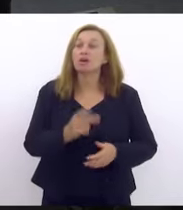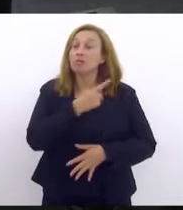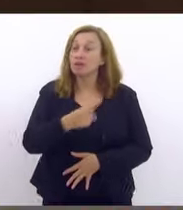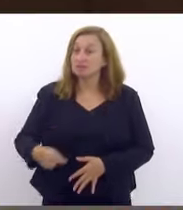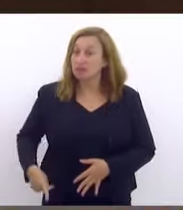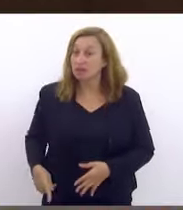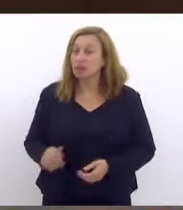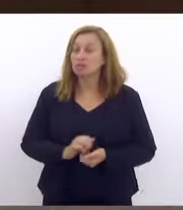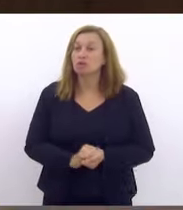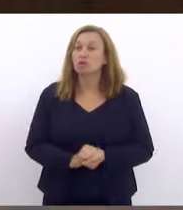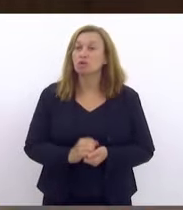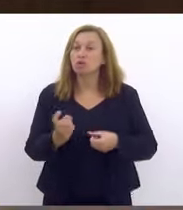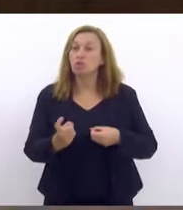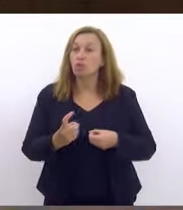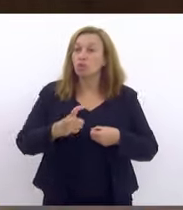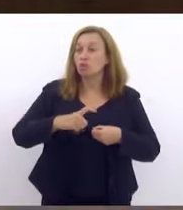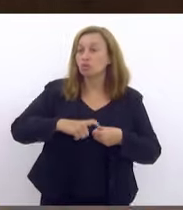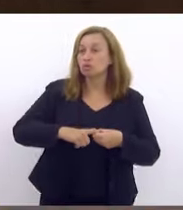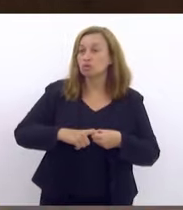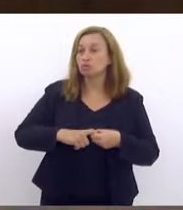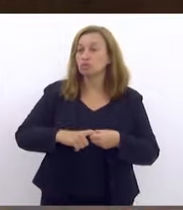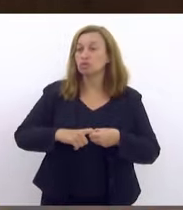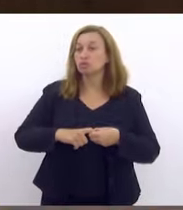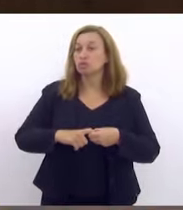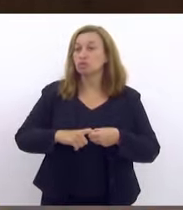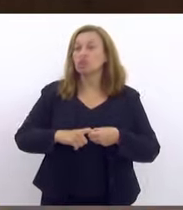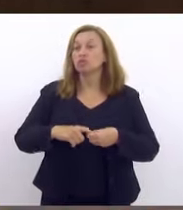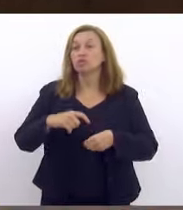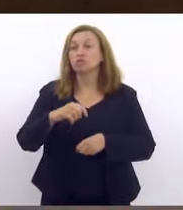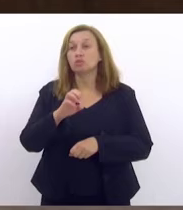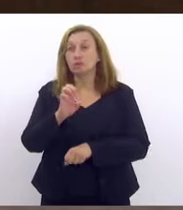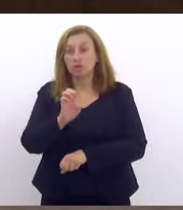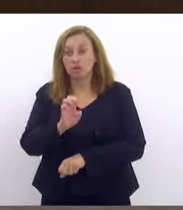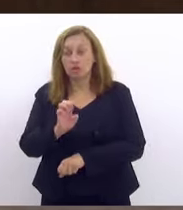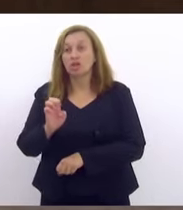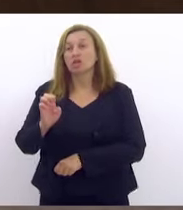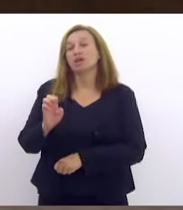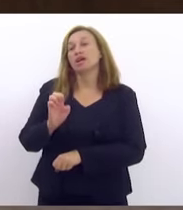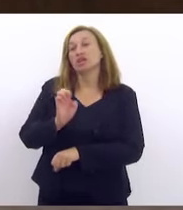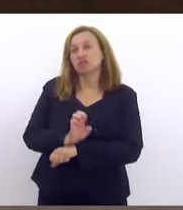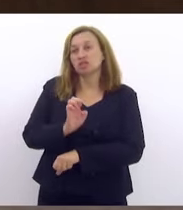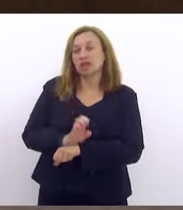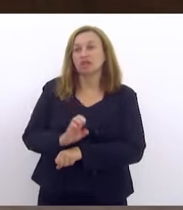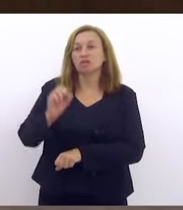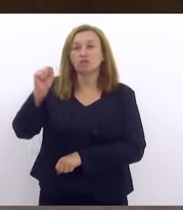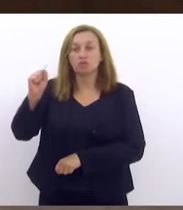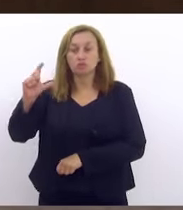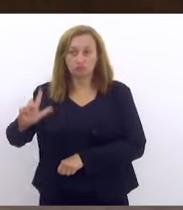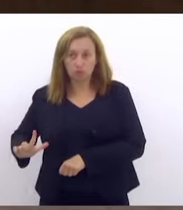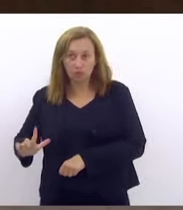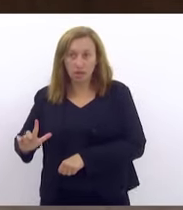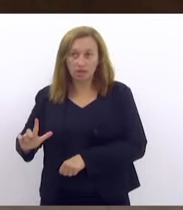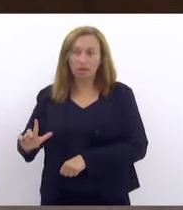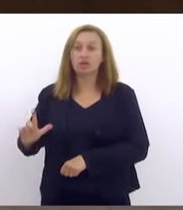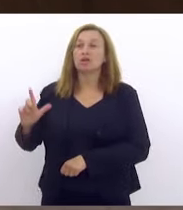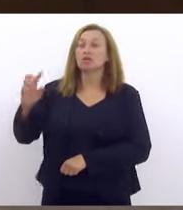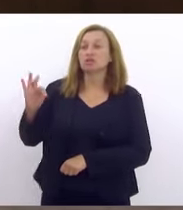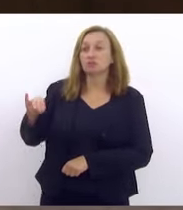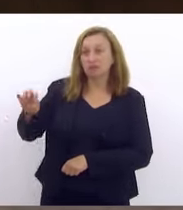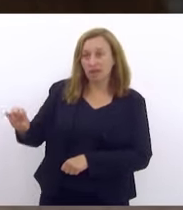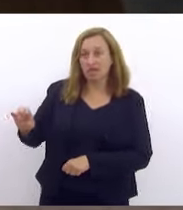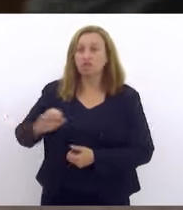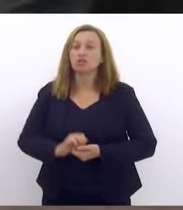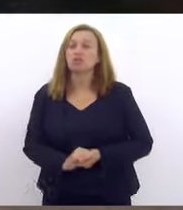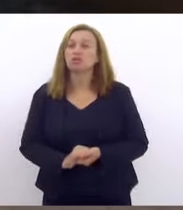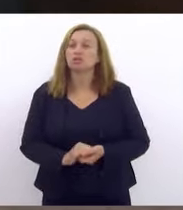o consórcio dos estados do Sudeste e do Sul tem se apresentado, a partir